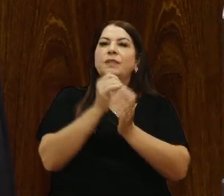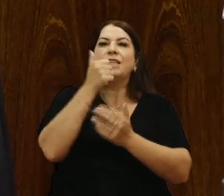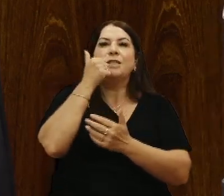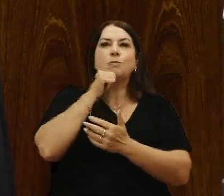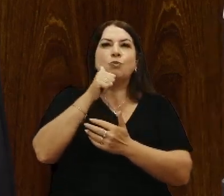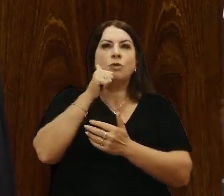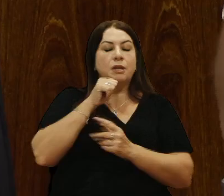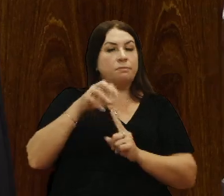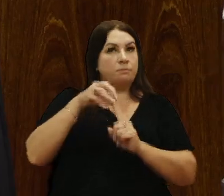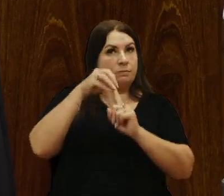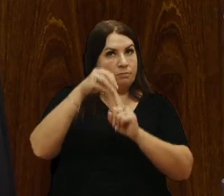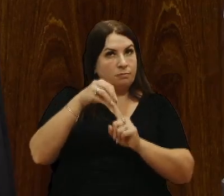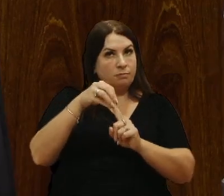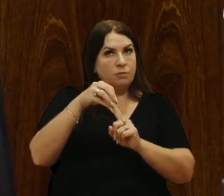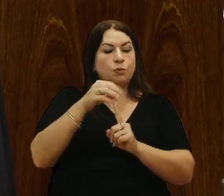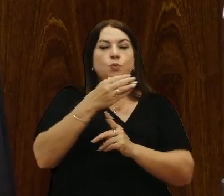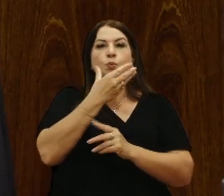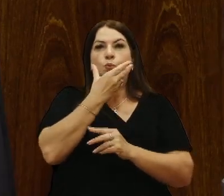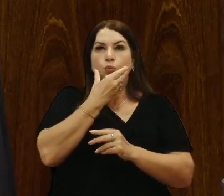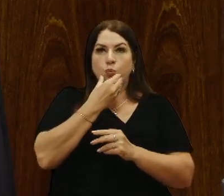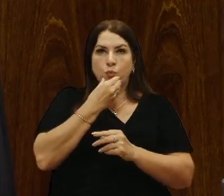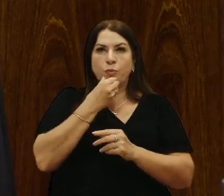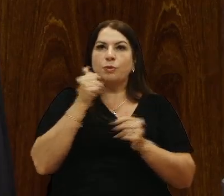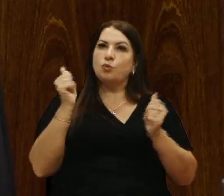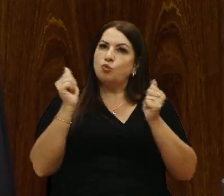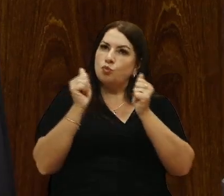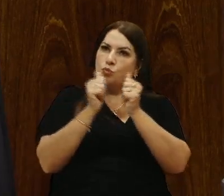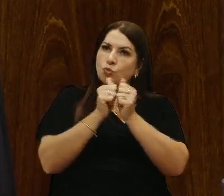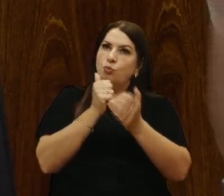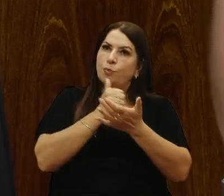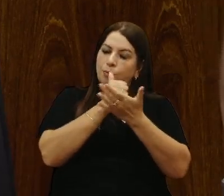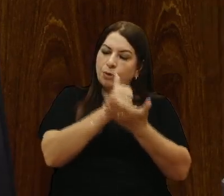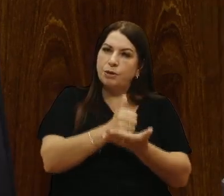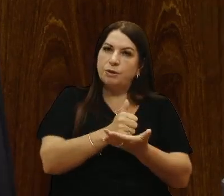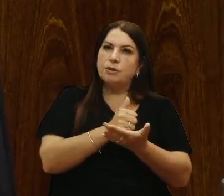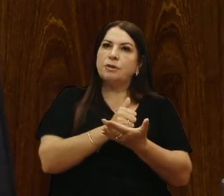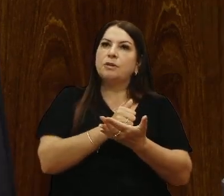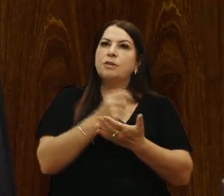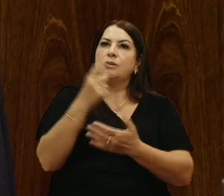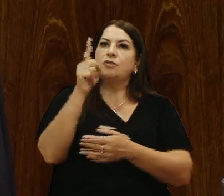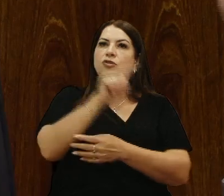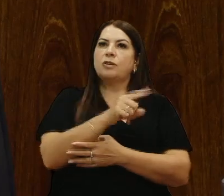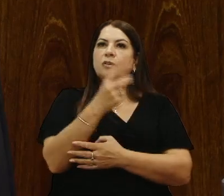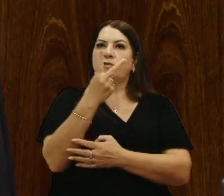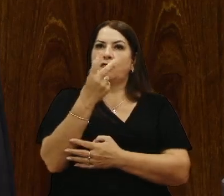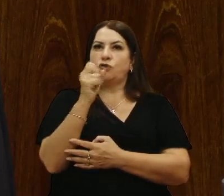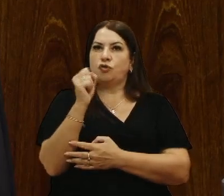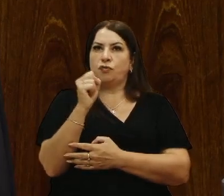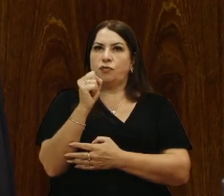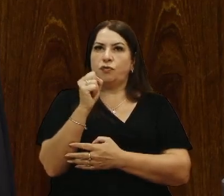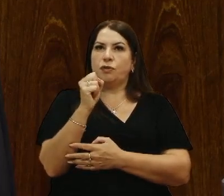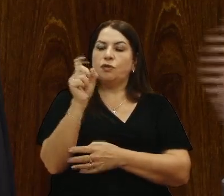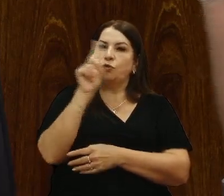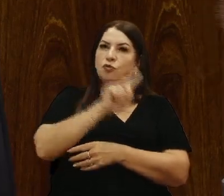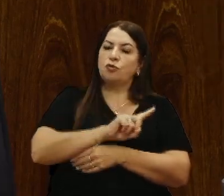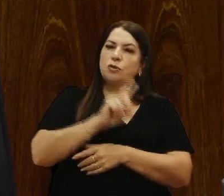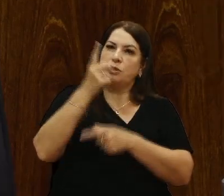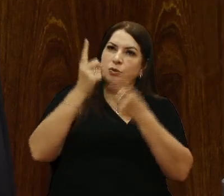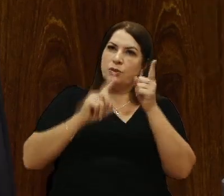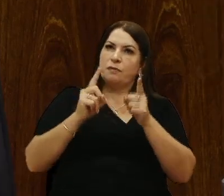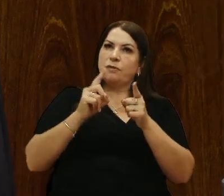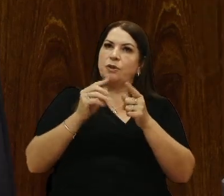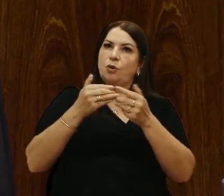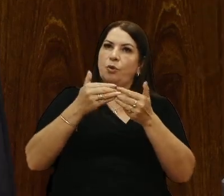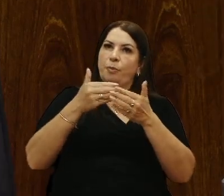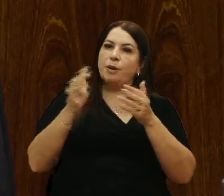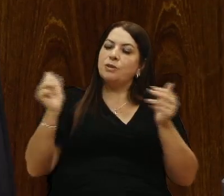mulheres principalmente, mas aos homens que estão ao nosso lado também, para que dia 28, no dia do Carnaval, saiam